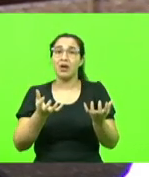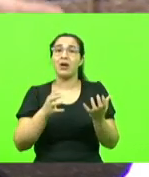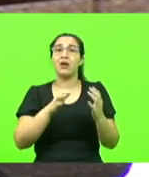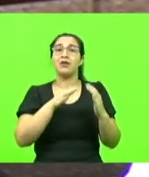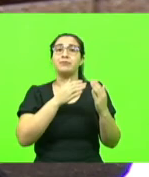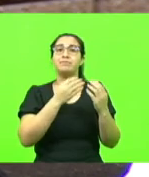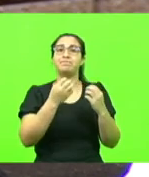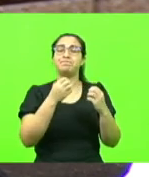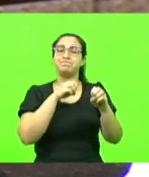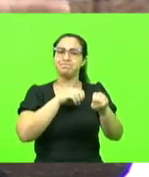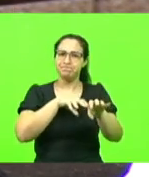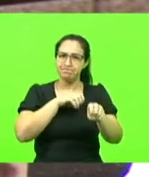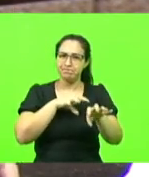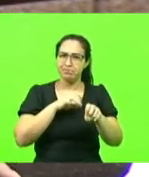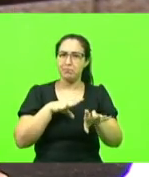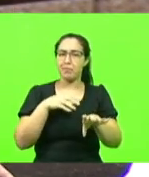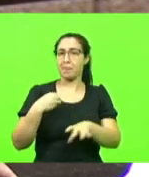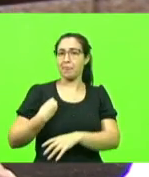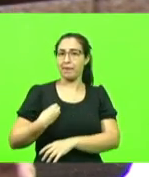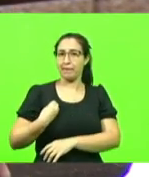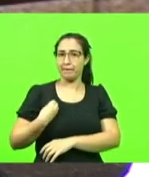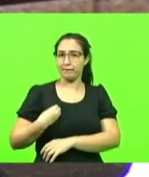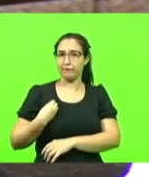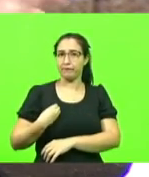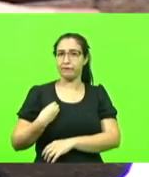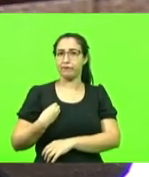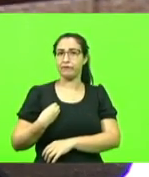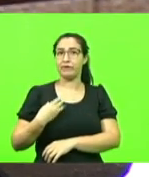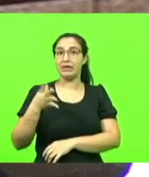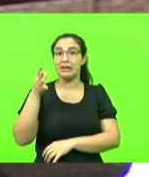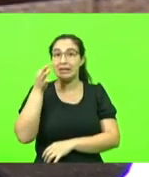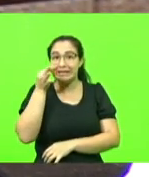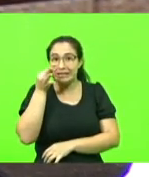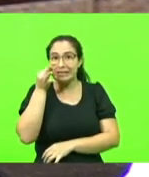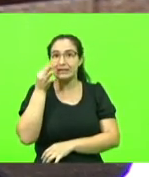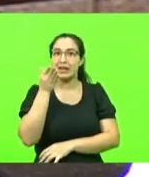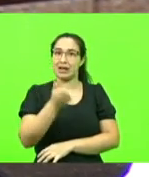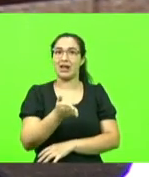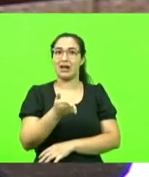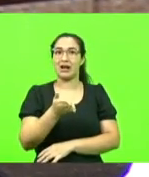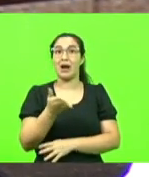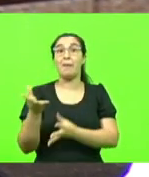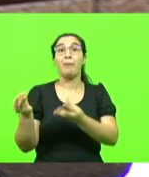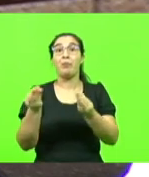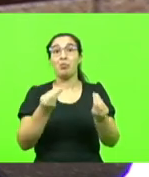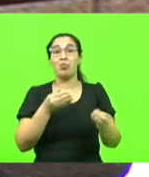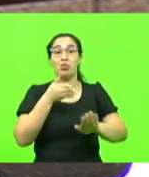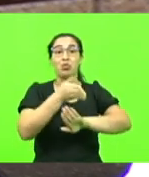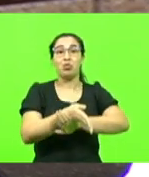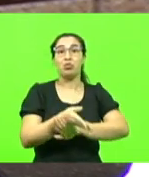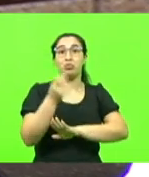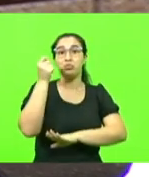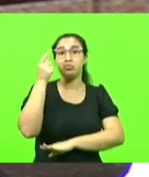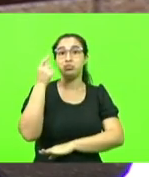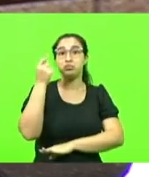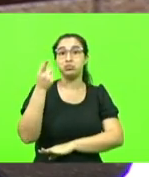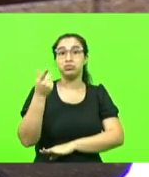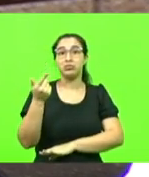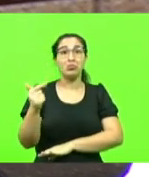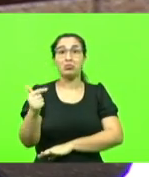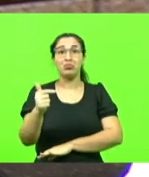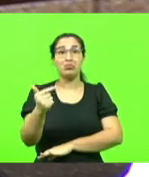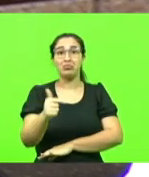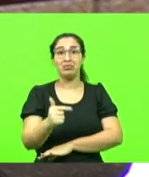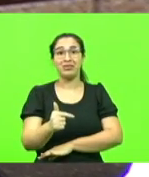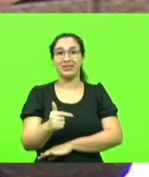atividades práticas, presenciais. Muitos entraram na universidade e até agora não tiveram uma aula prática. E nós